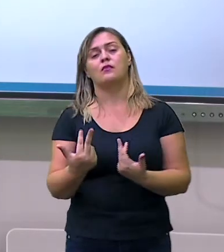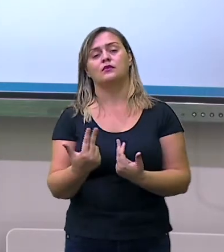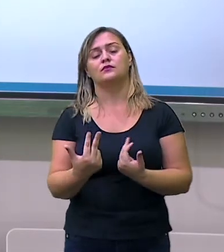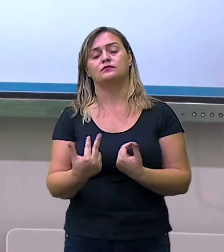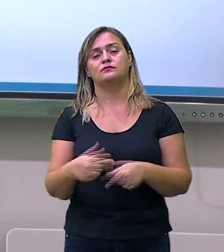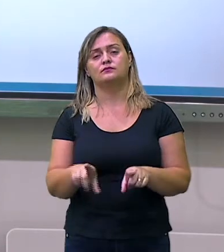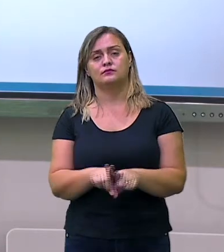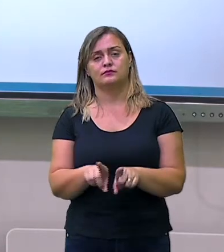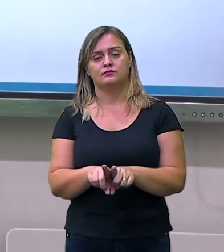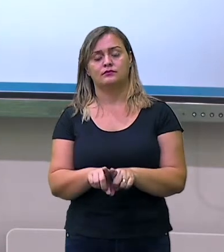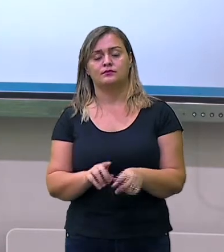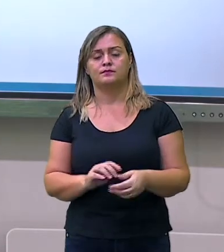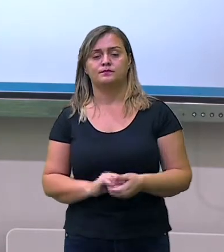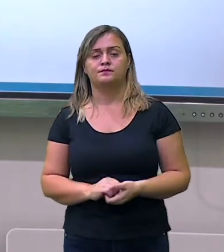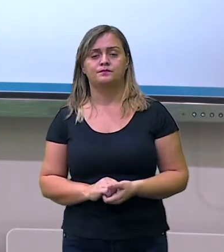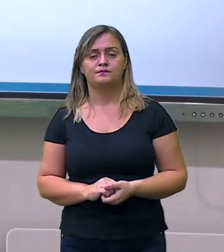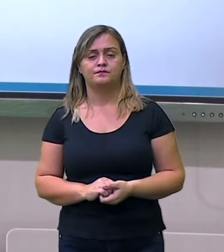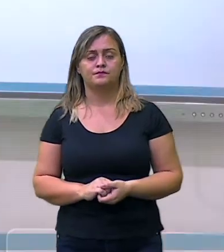e vice-versa.